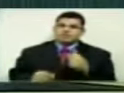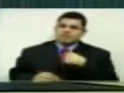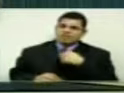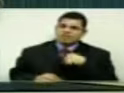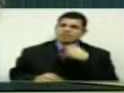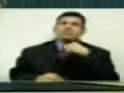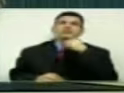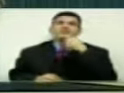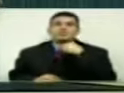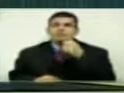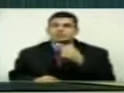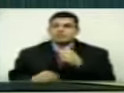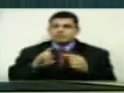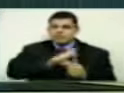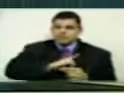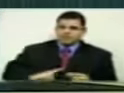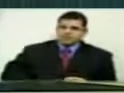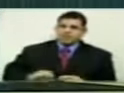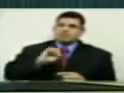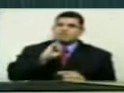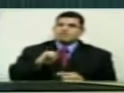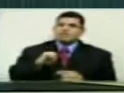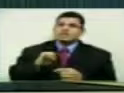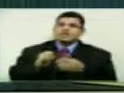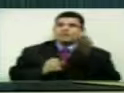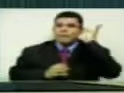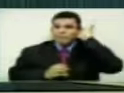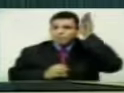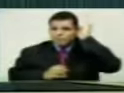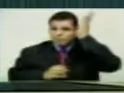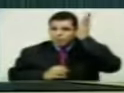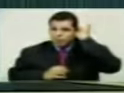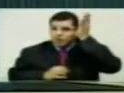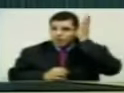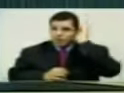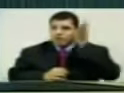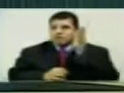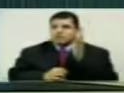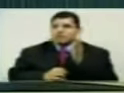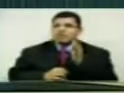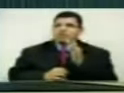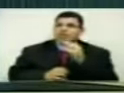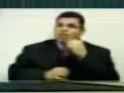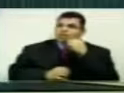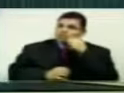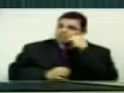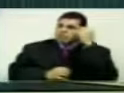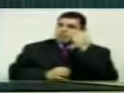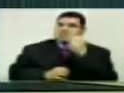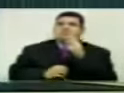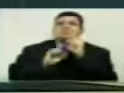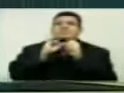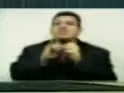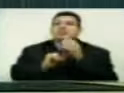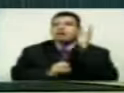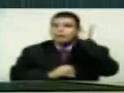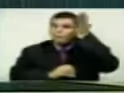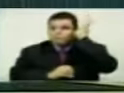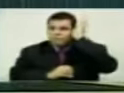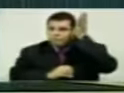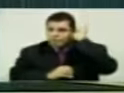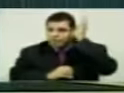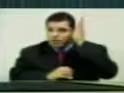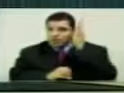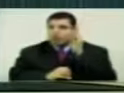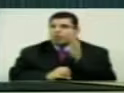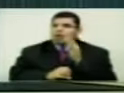Eu fico na dúvida, deputado Zé Ricardo, se é burrice ou mau caratismo. Se é burrice ou se